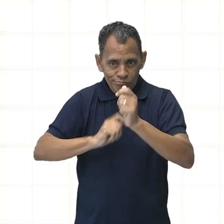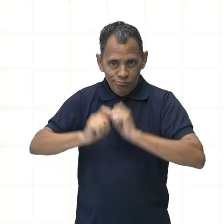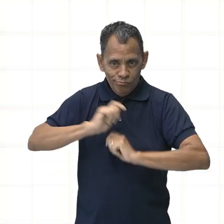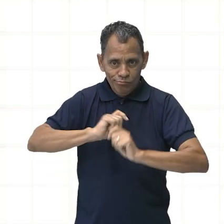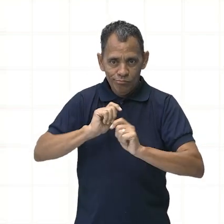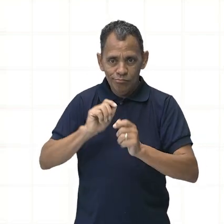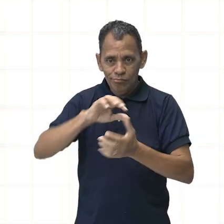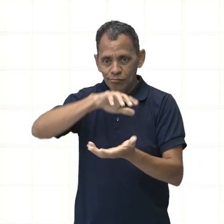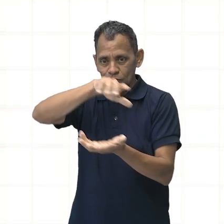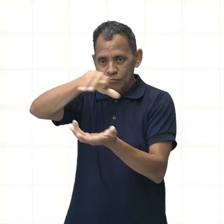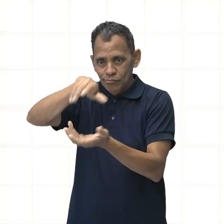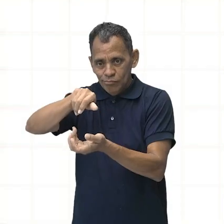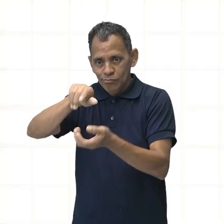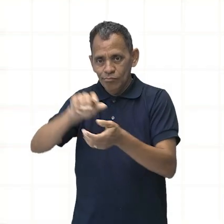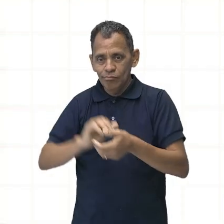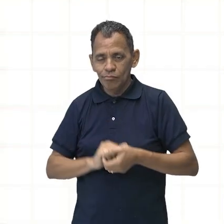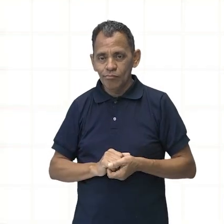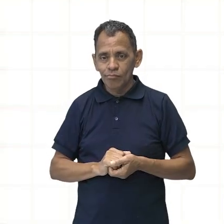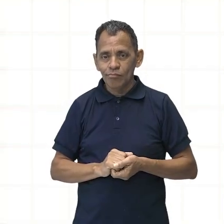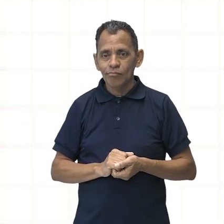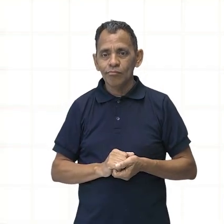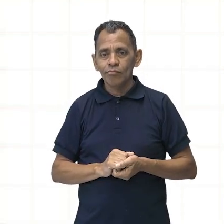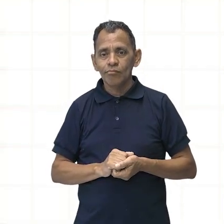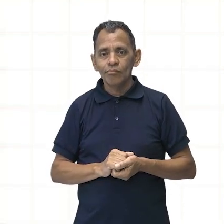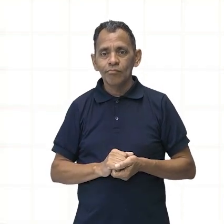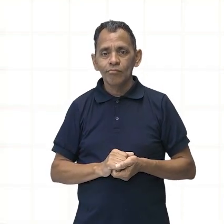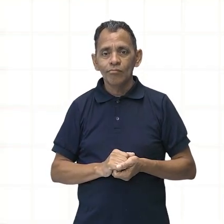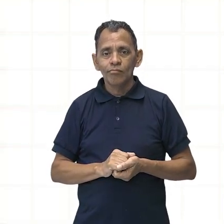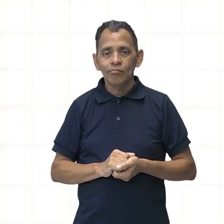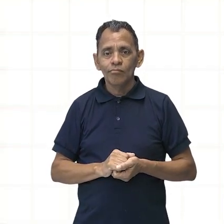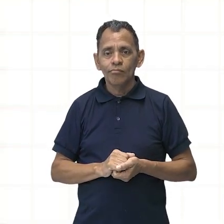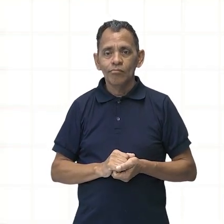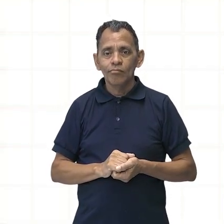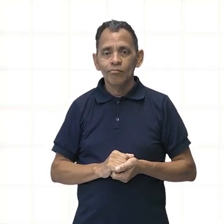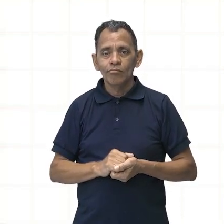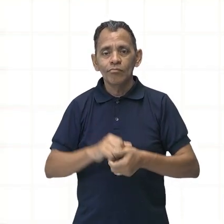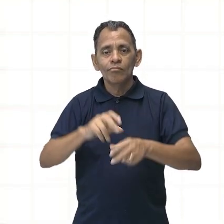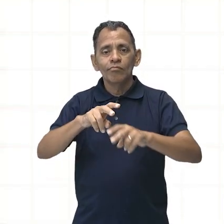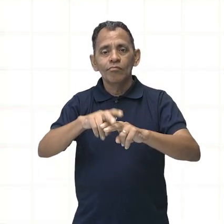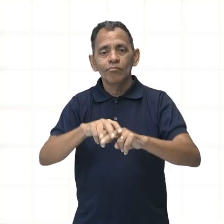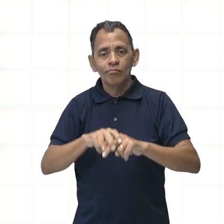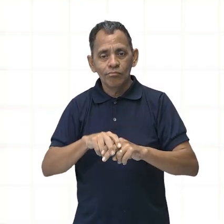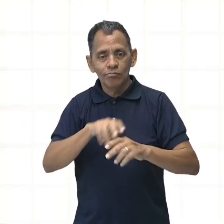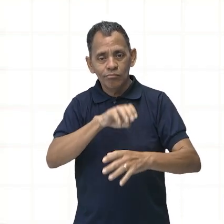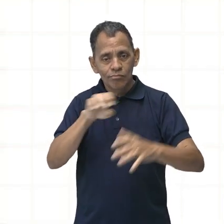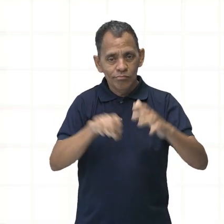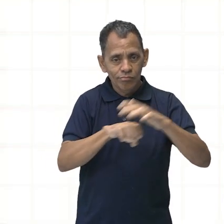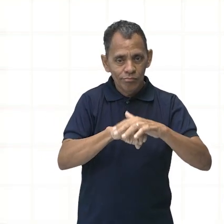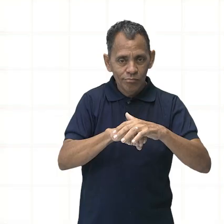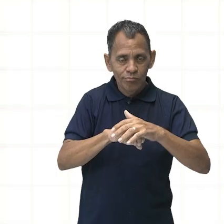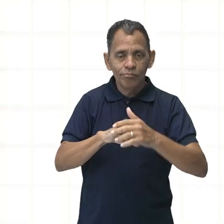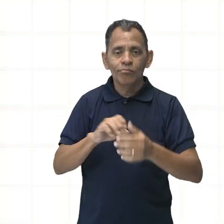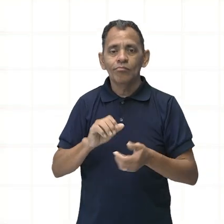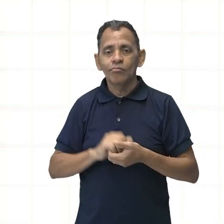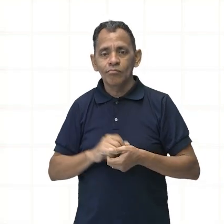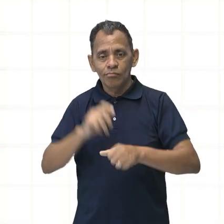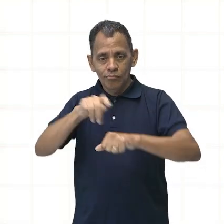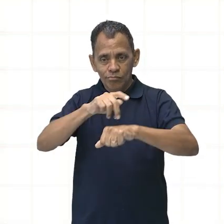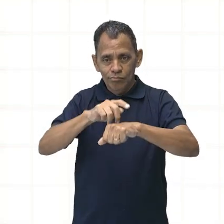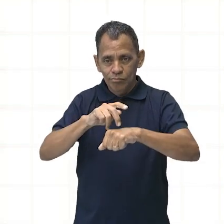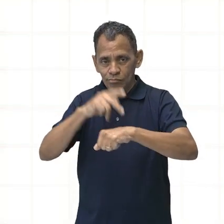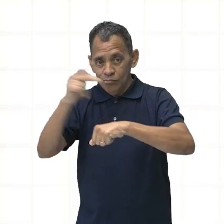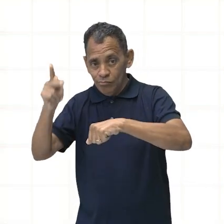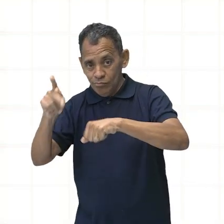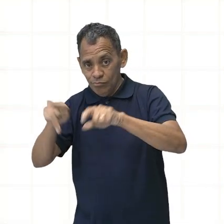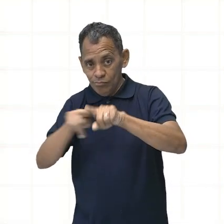economia global. Atraem ali por conta disso, né, empresas transnacionais, e as empresas